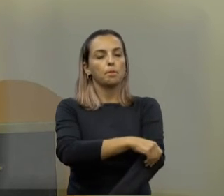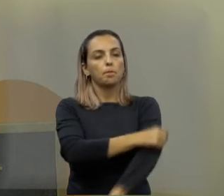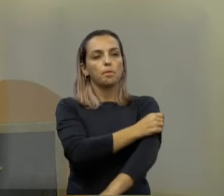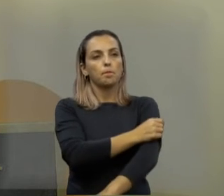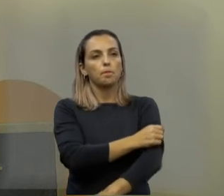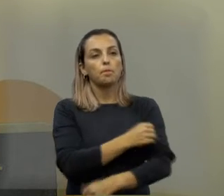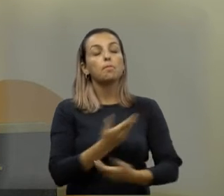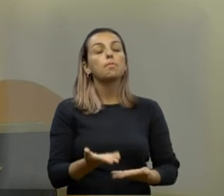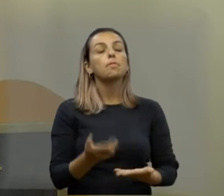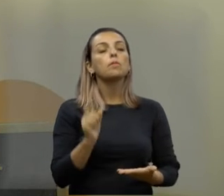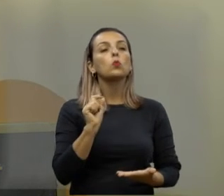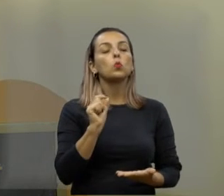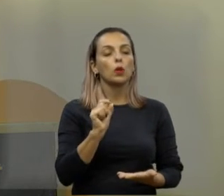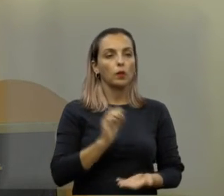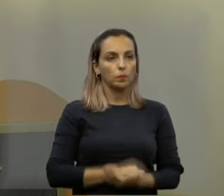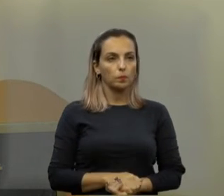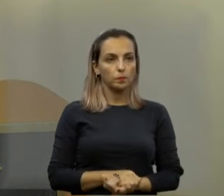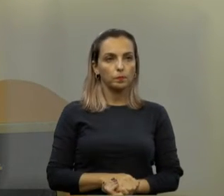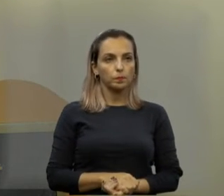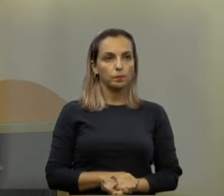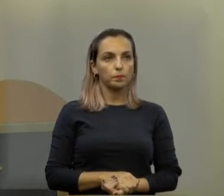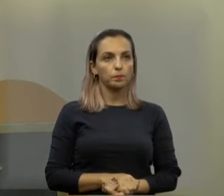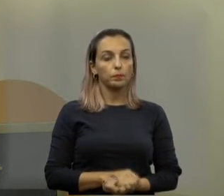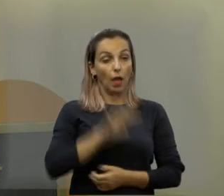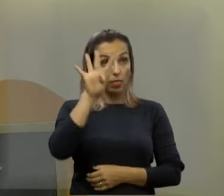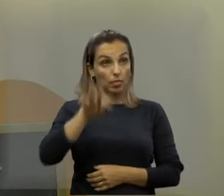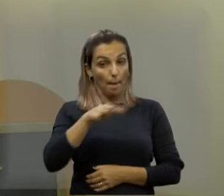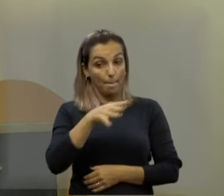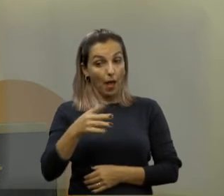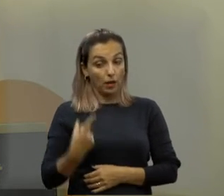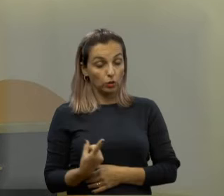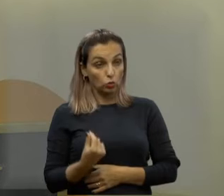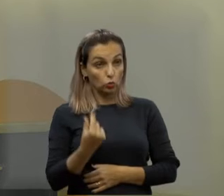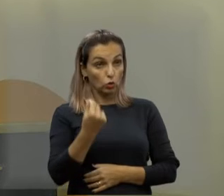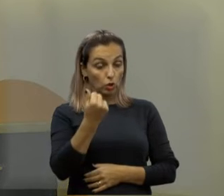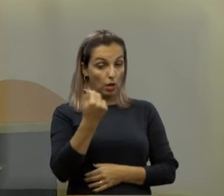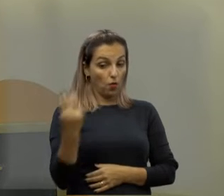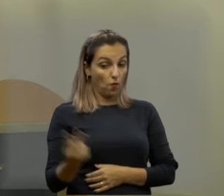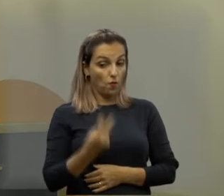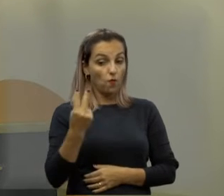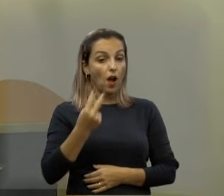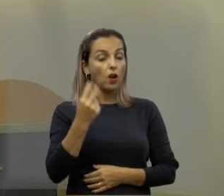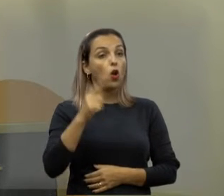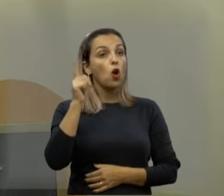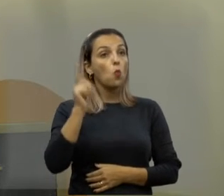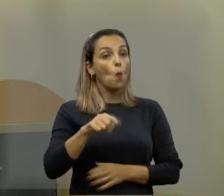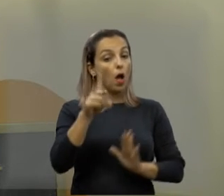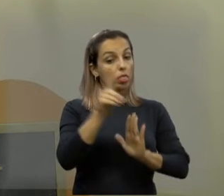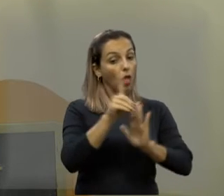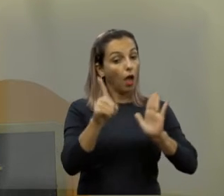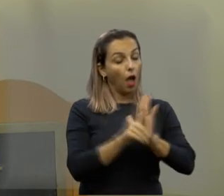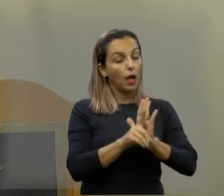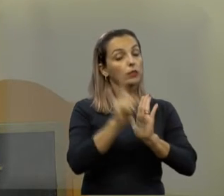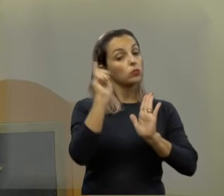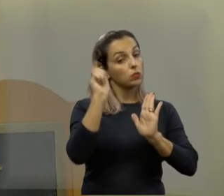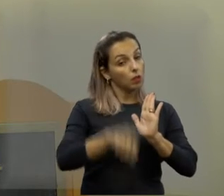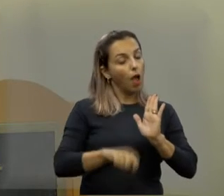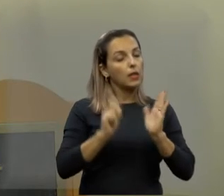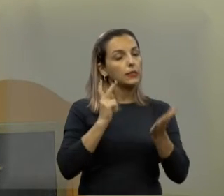secretário O que é o seguinte o tabelamento de preços ele sempre se deu por meio de decreto